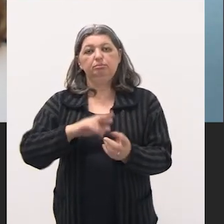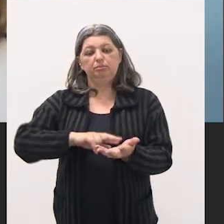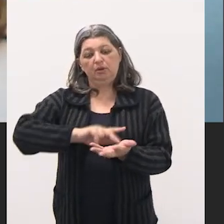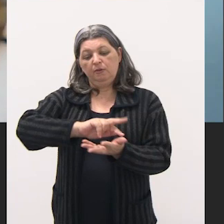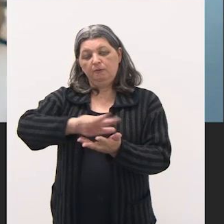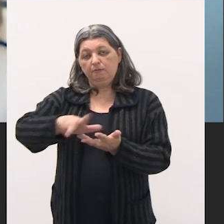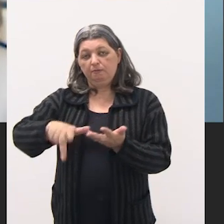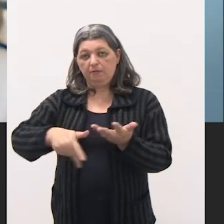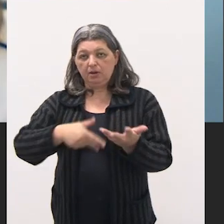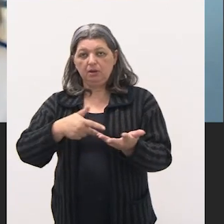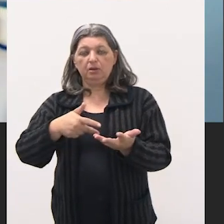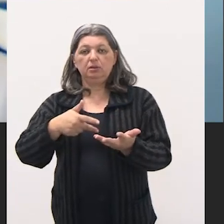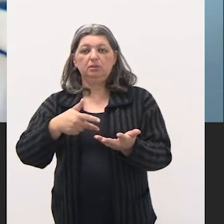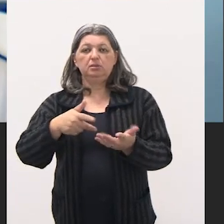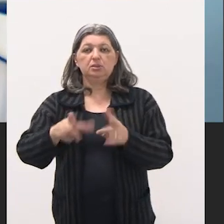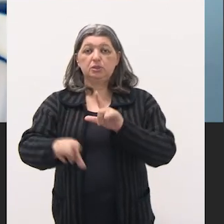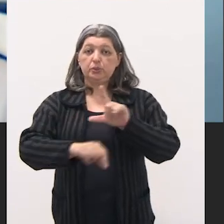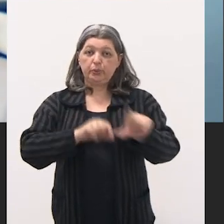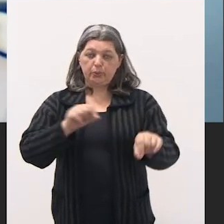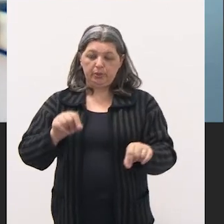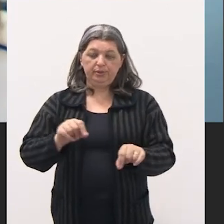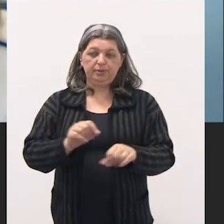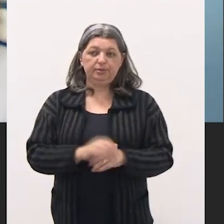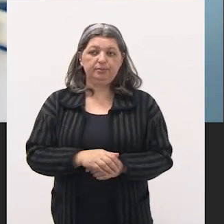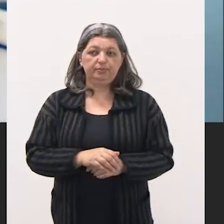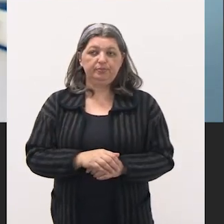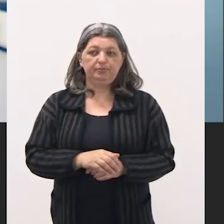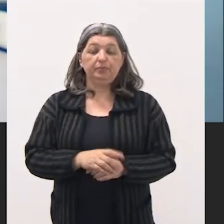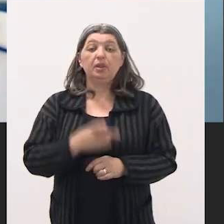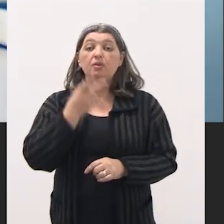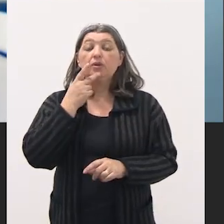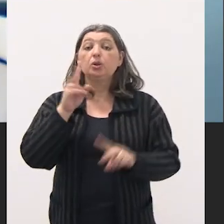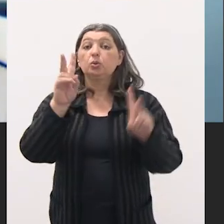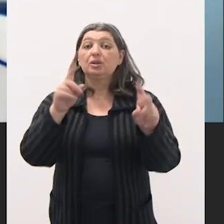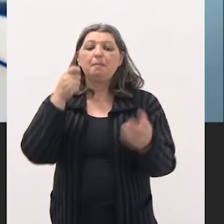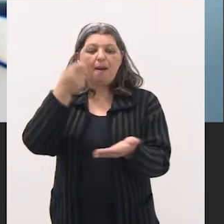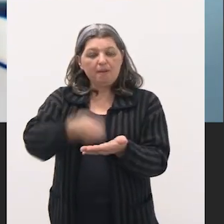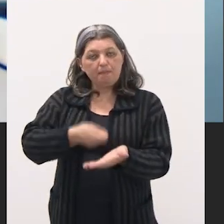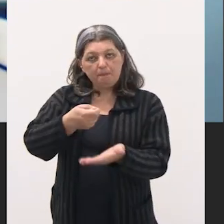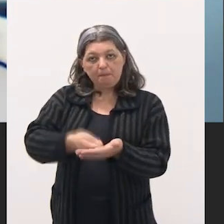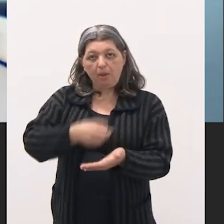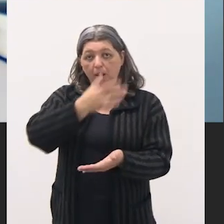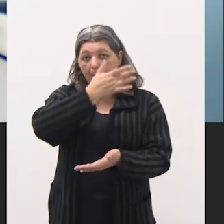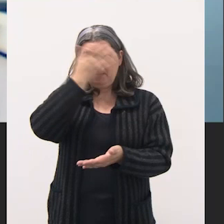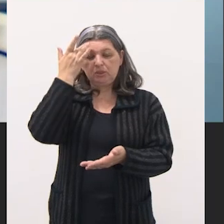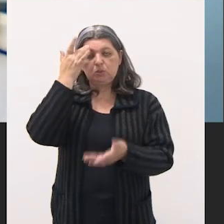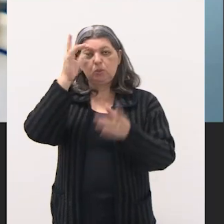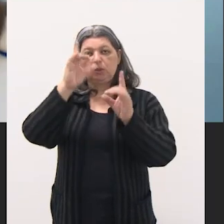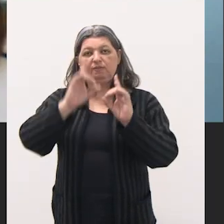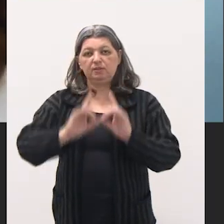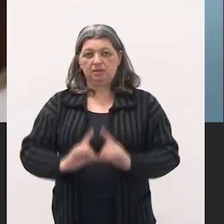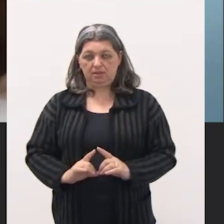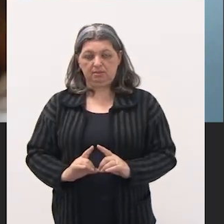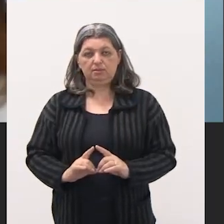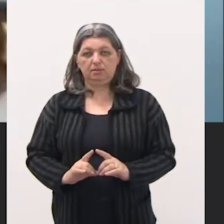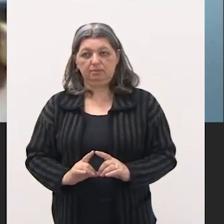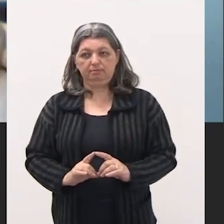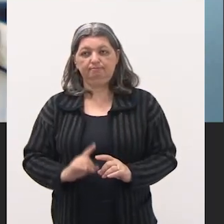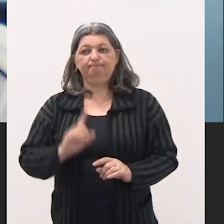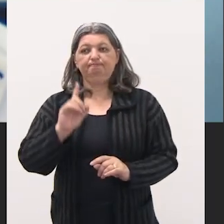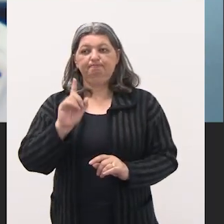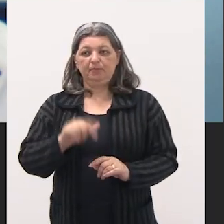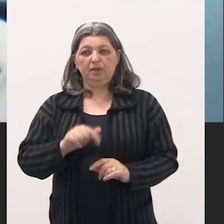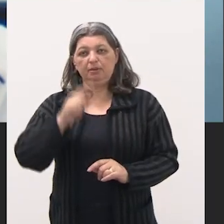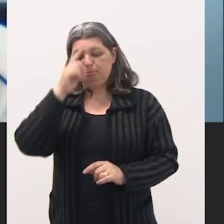falando da questão da luta das pessoas com deficiência, é uma honra muito grande eu